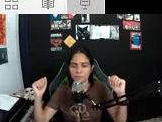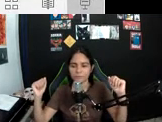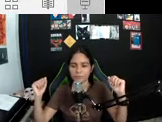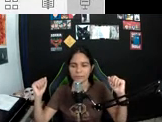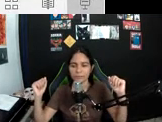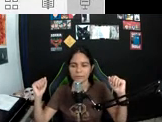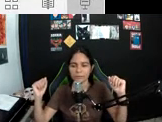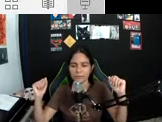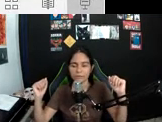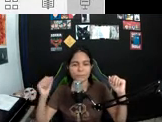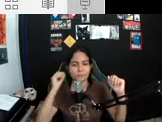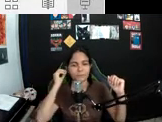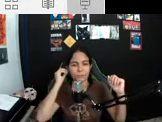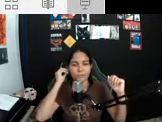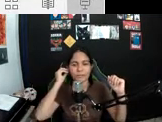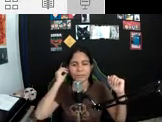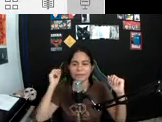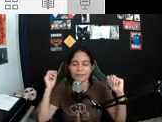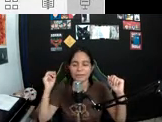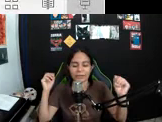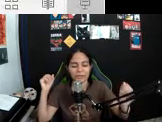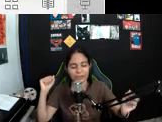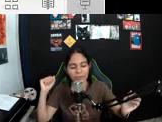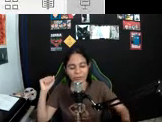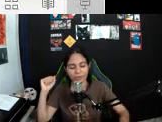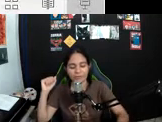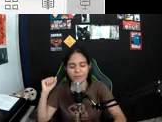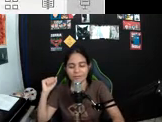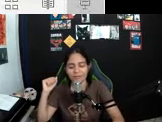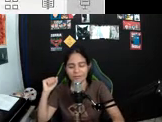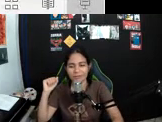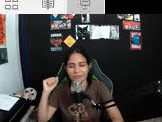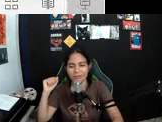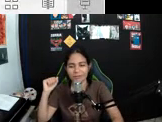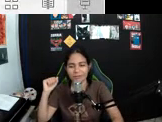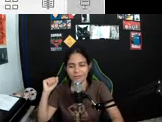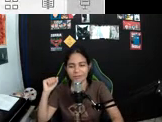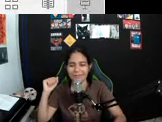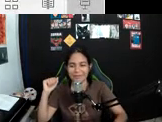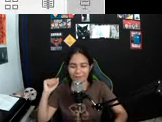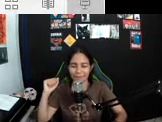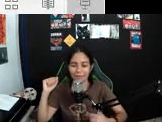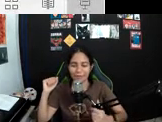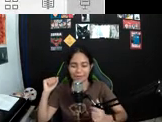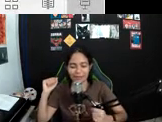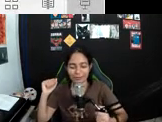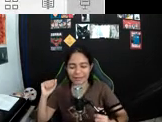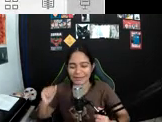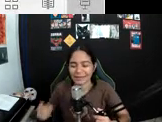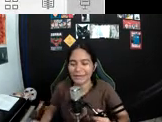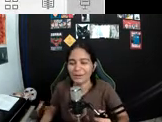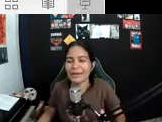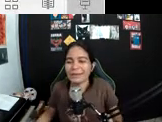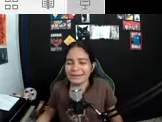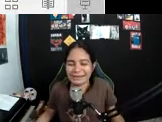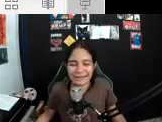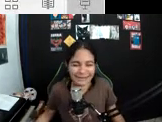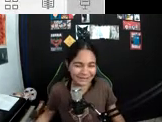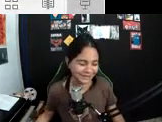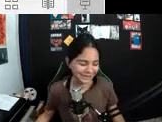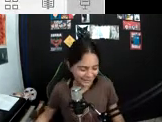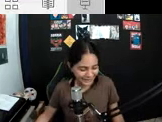Tá, ok, obrigado. Tá? Ou você quer que seja até as 10 da noite? Eu me livre. Vixe, Maria, tá tão ruim